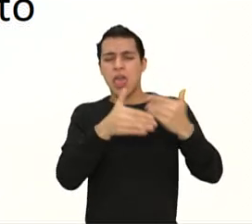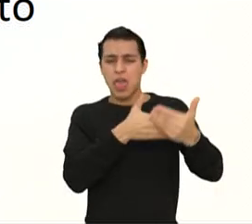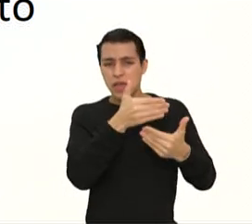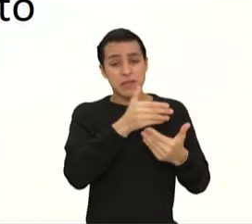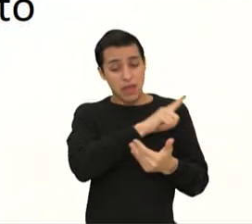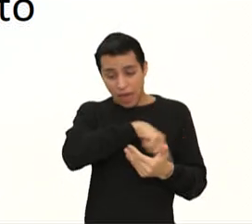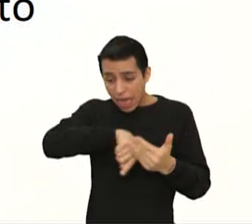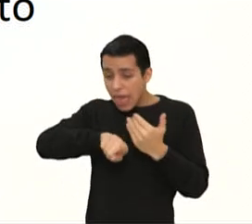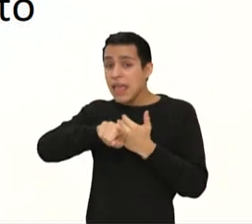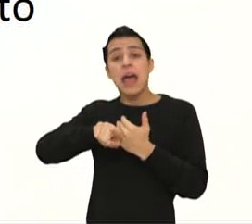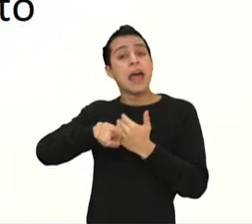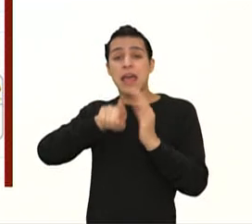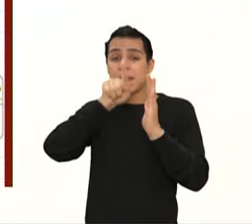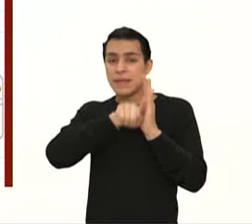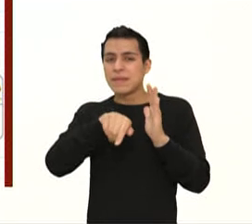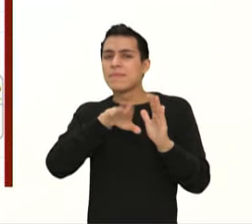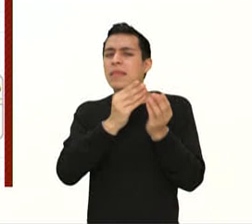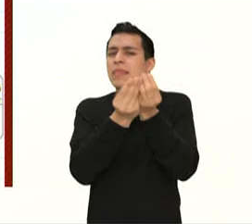alternativa, certo?